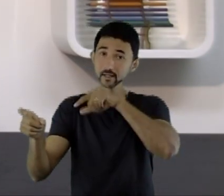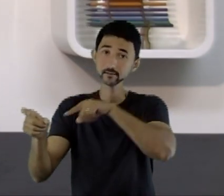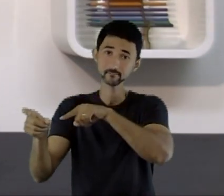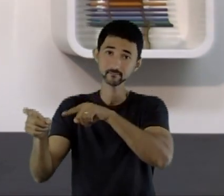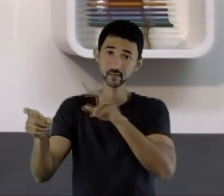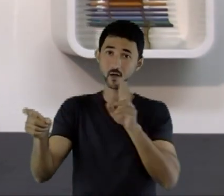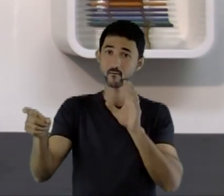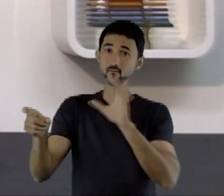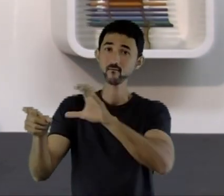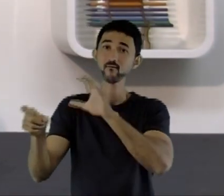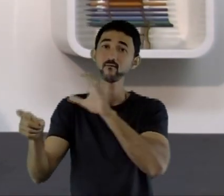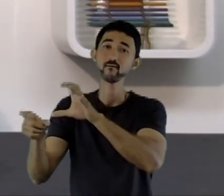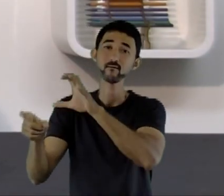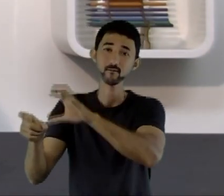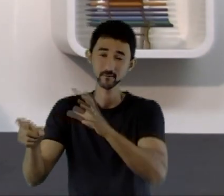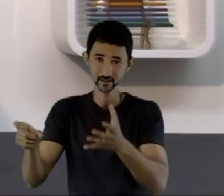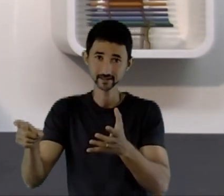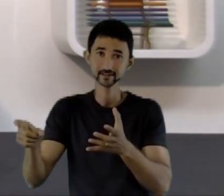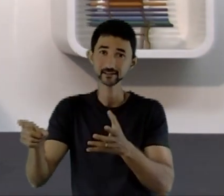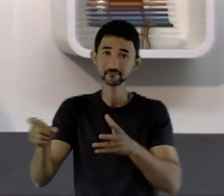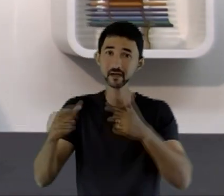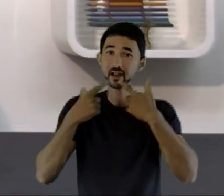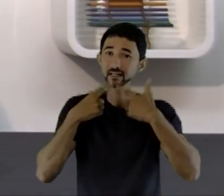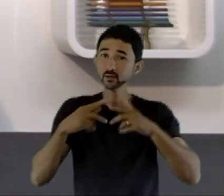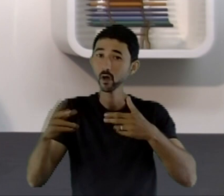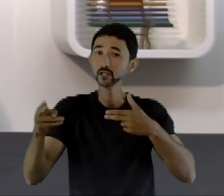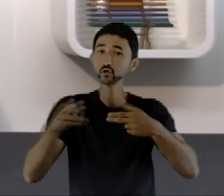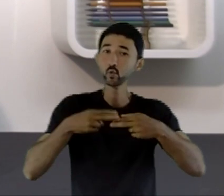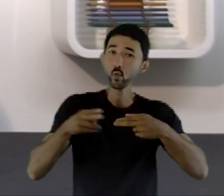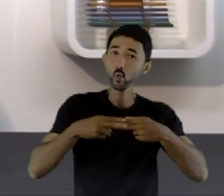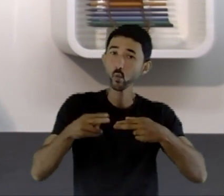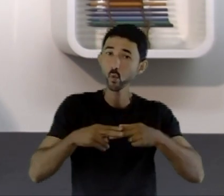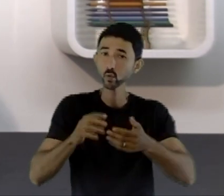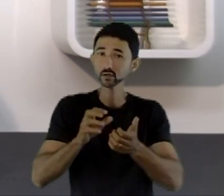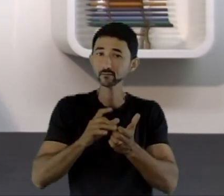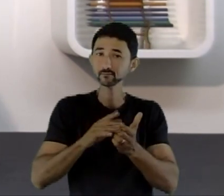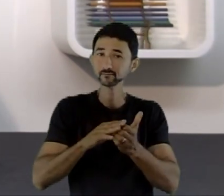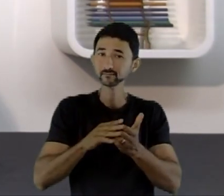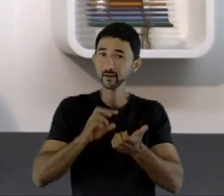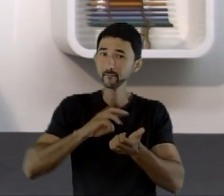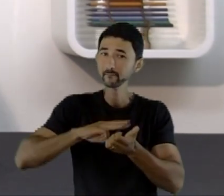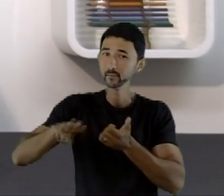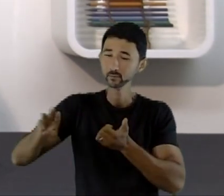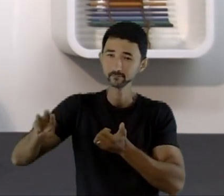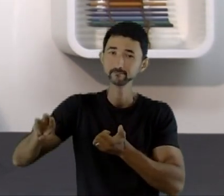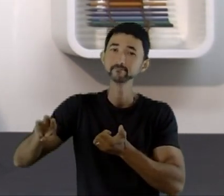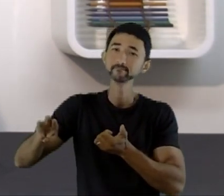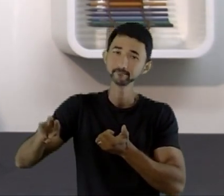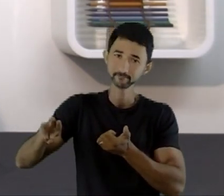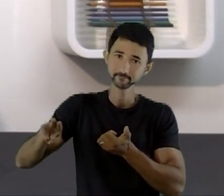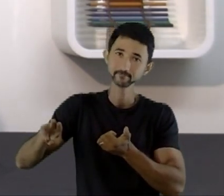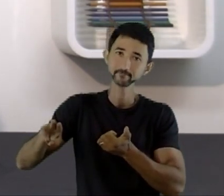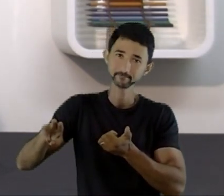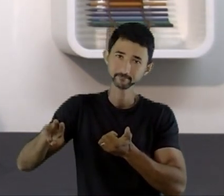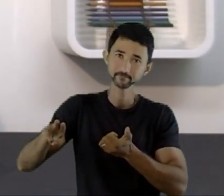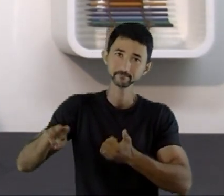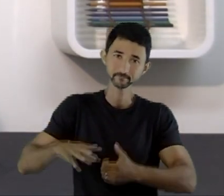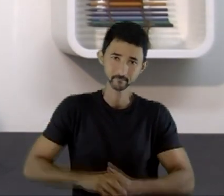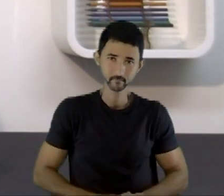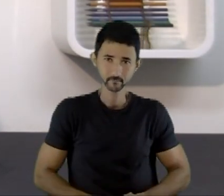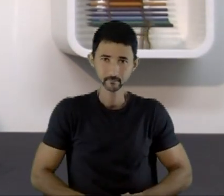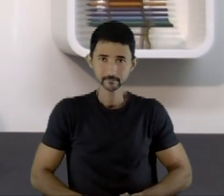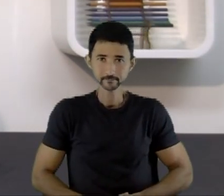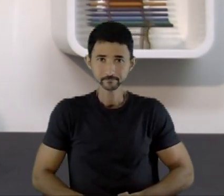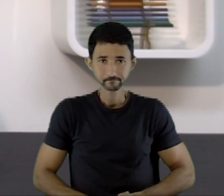sendo influenciado pela linguagem que você decide utilizar na hora de você produzir um determinado